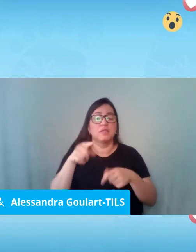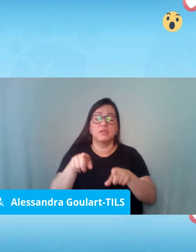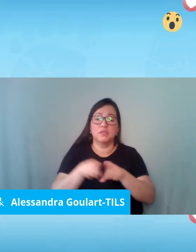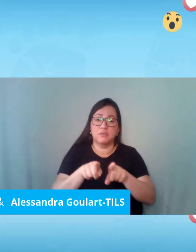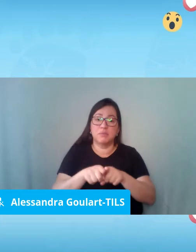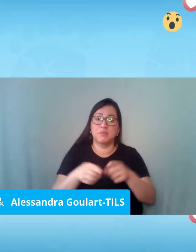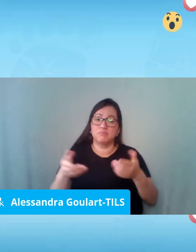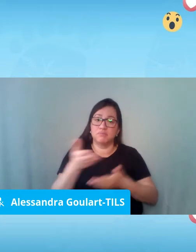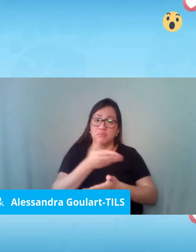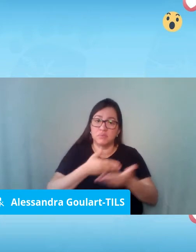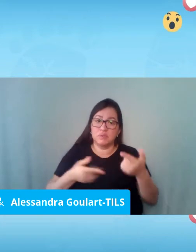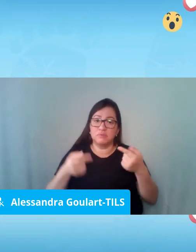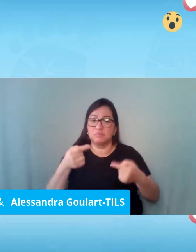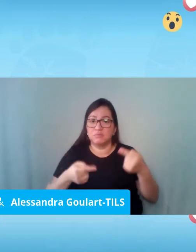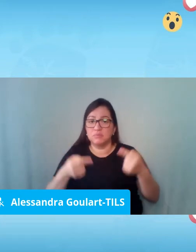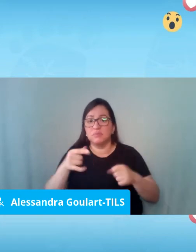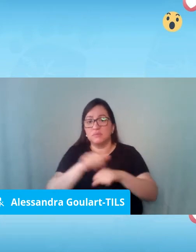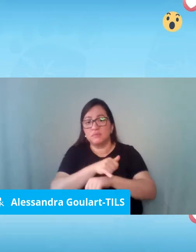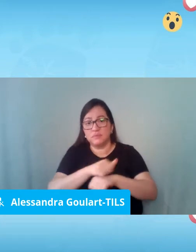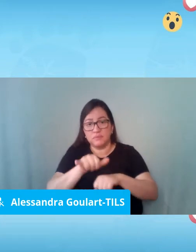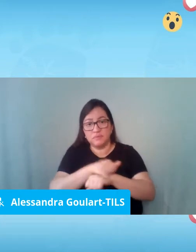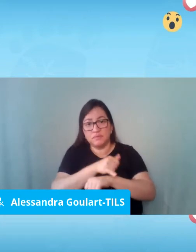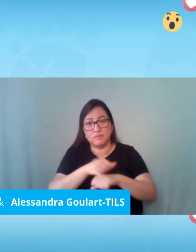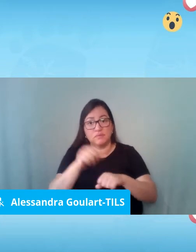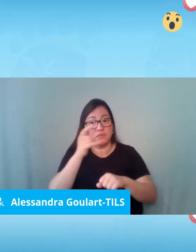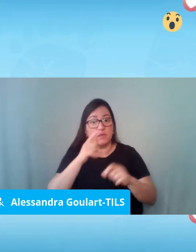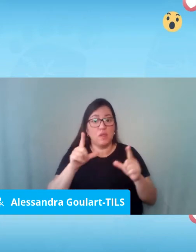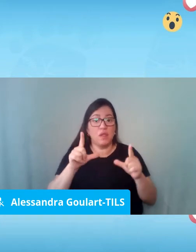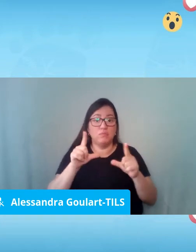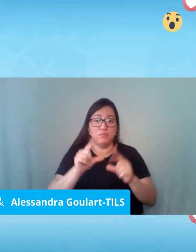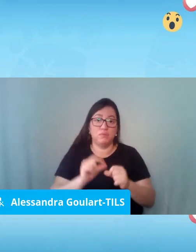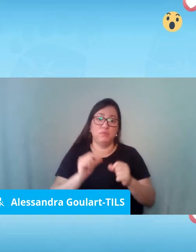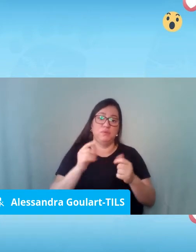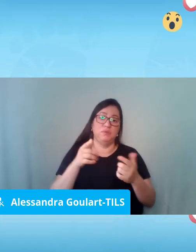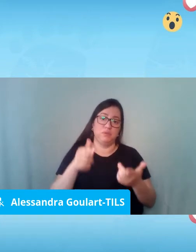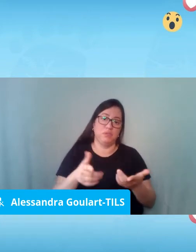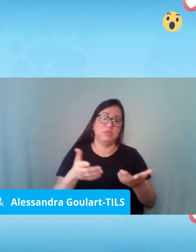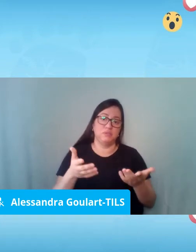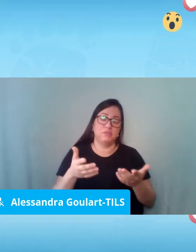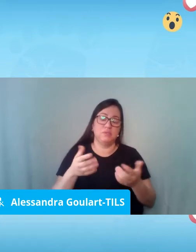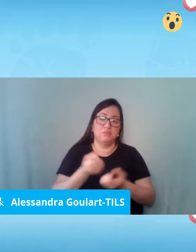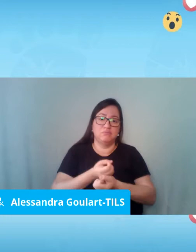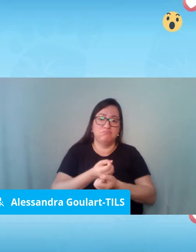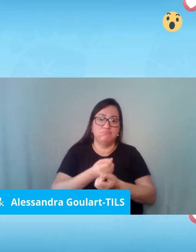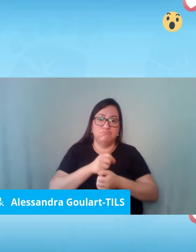estratégias, unir forças para diminuir os dados dessa infecção no